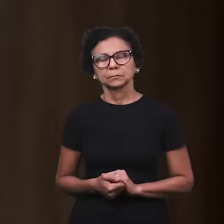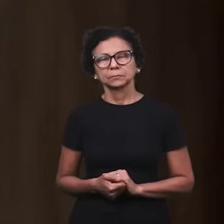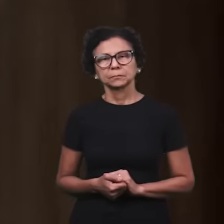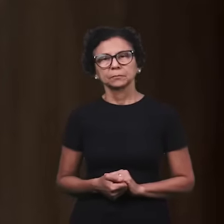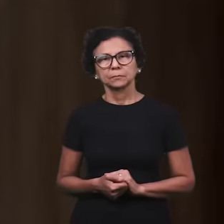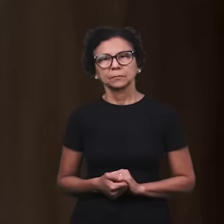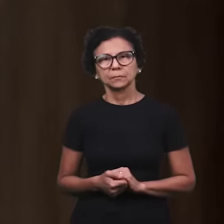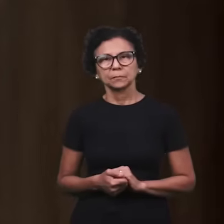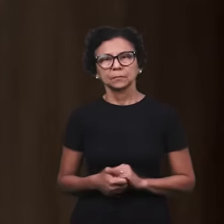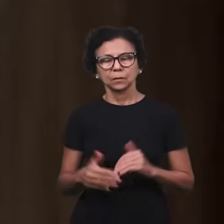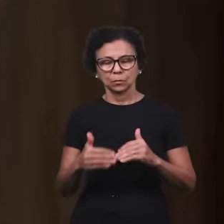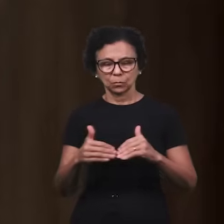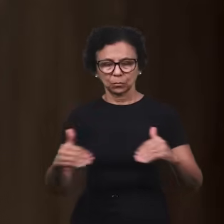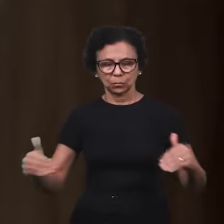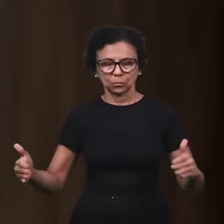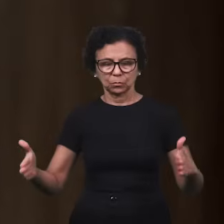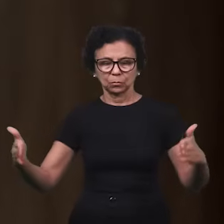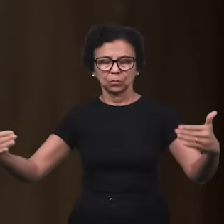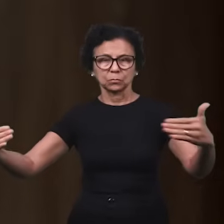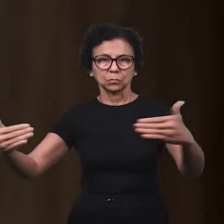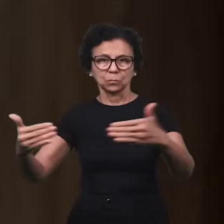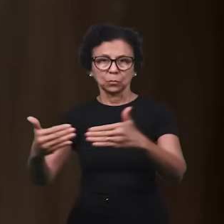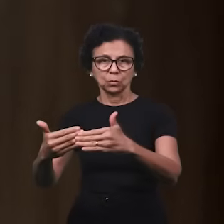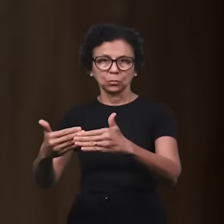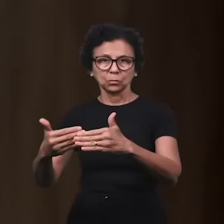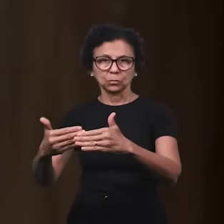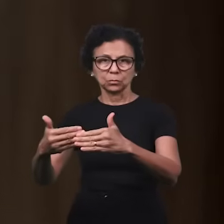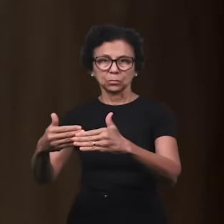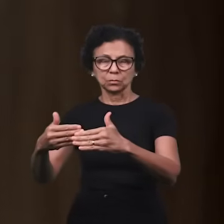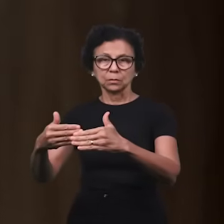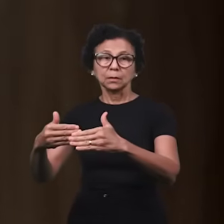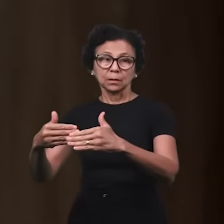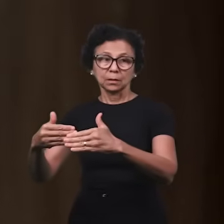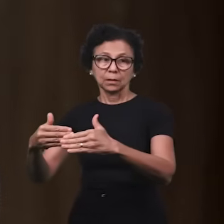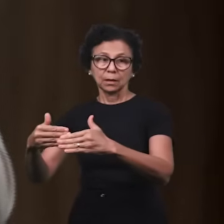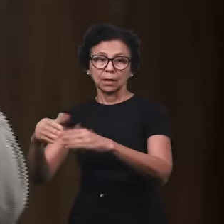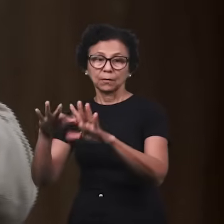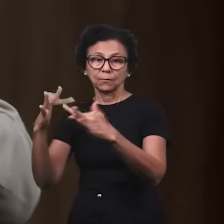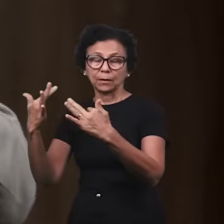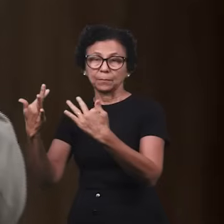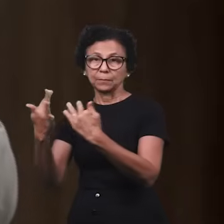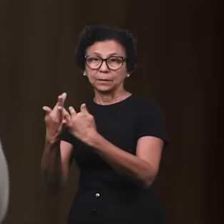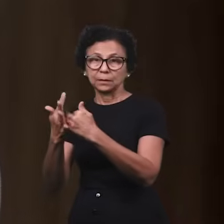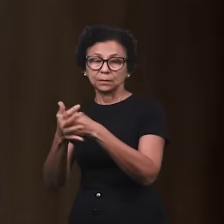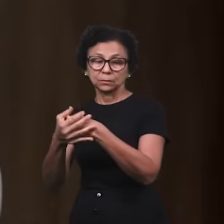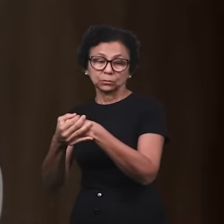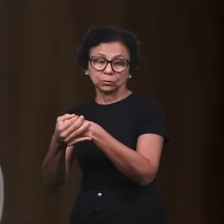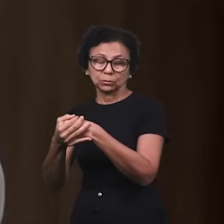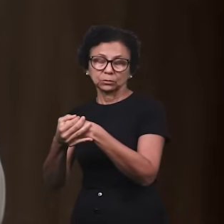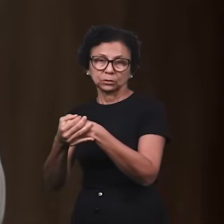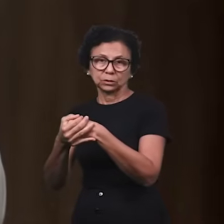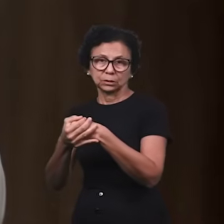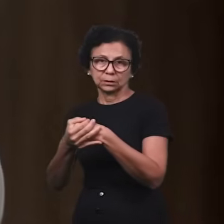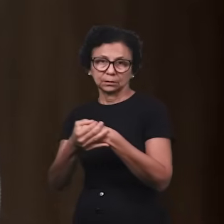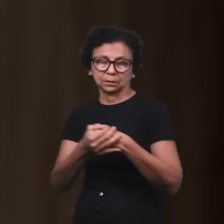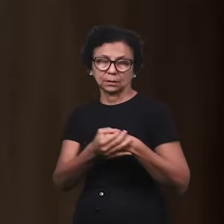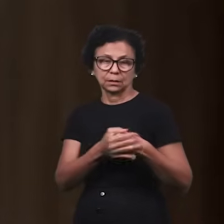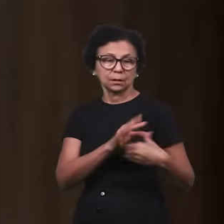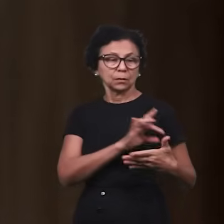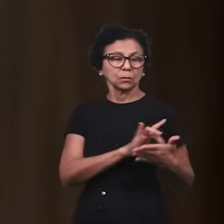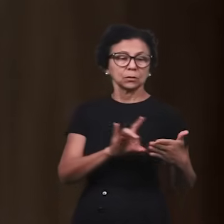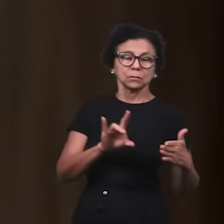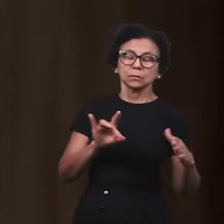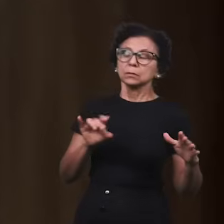escondiam as famílias. Então, os inimigos, né, o adversário olhava de fora e ele não